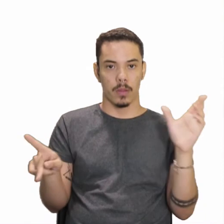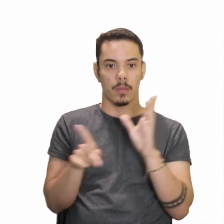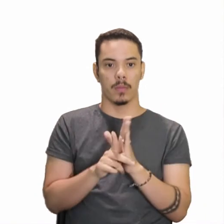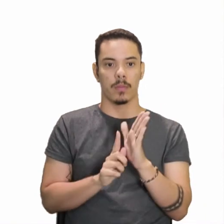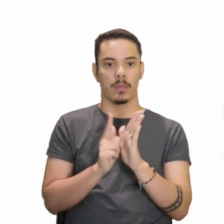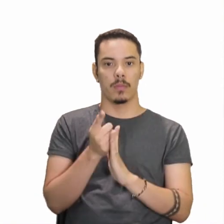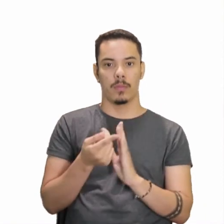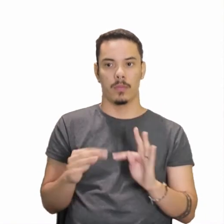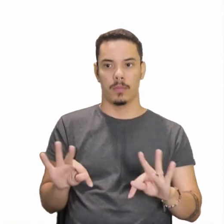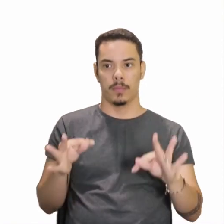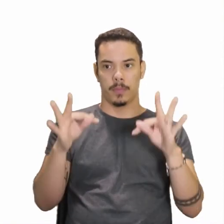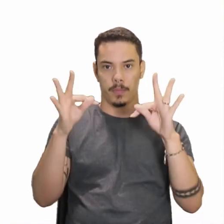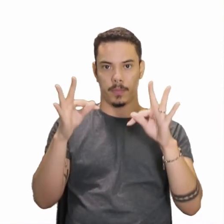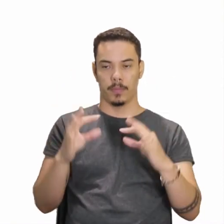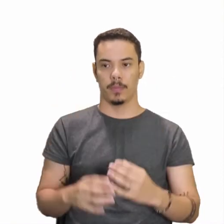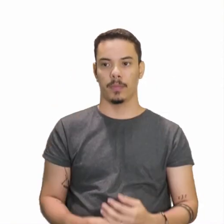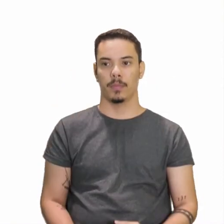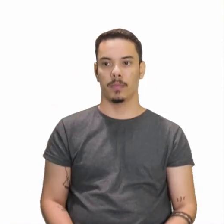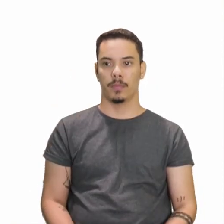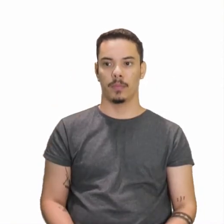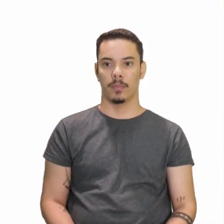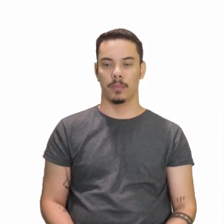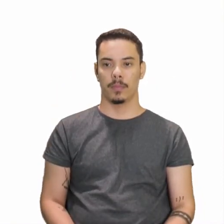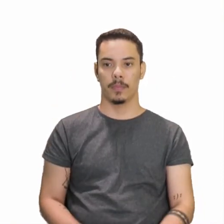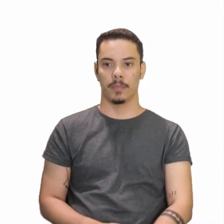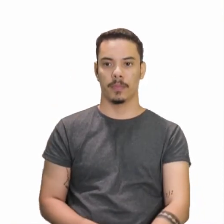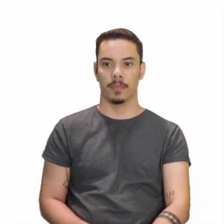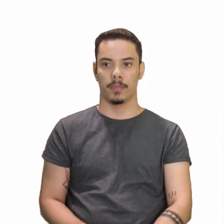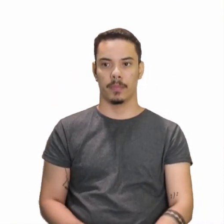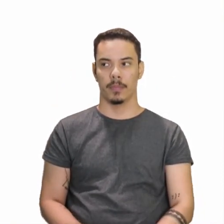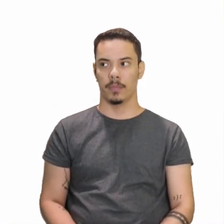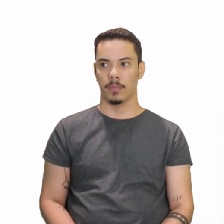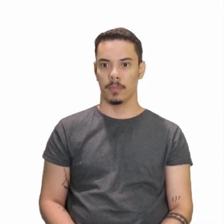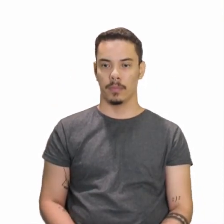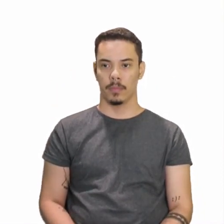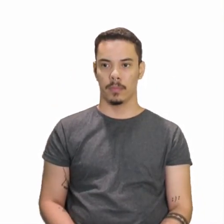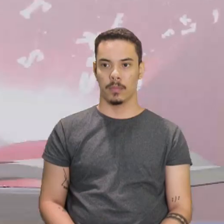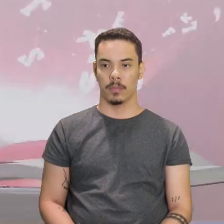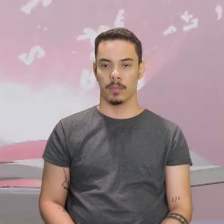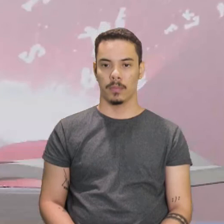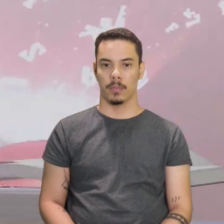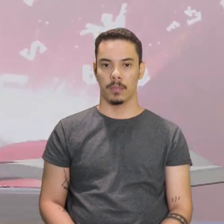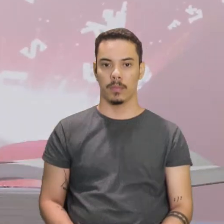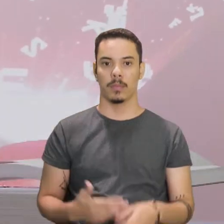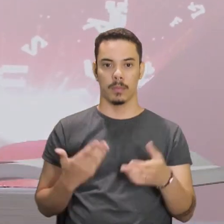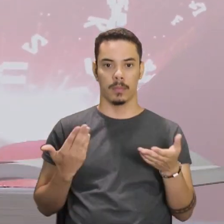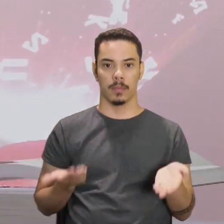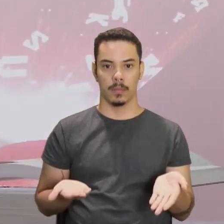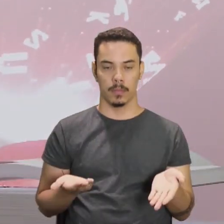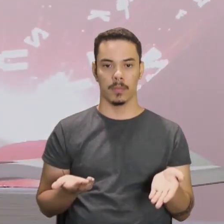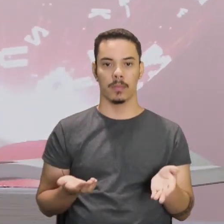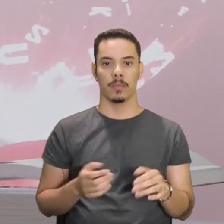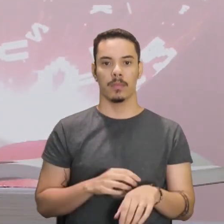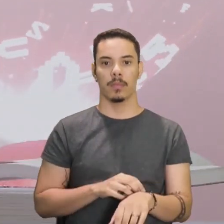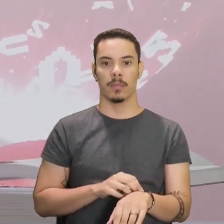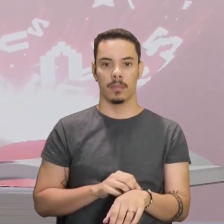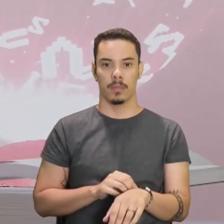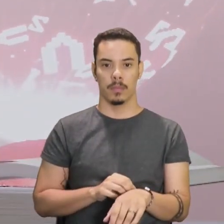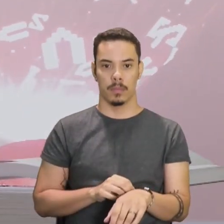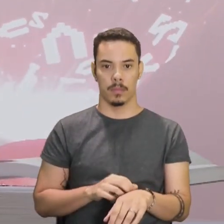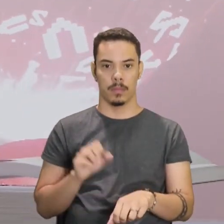aí tecnológico, beleza? Muito bem, diante disso, aqui a gente, tá?